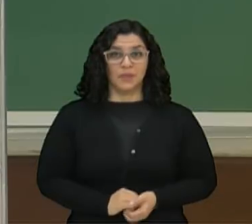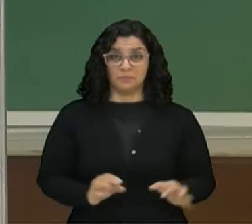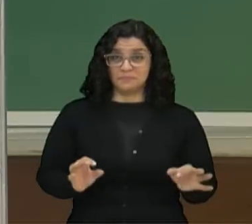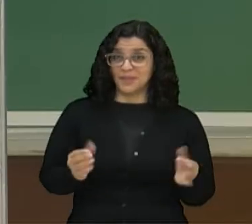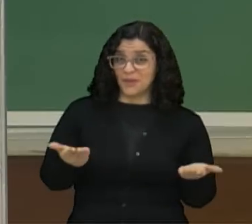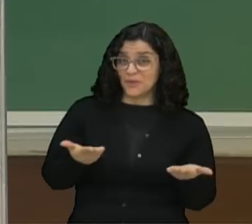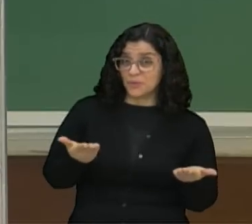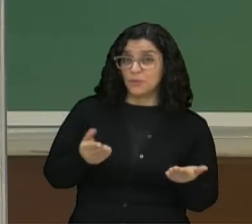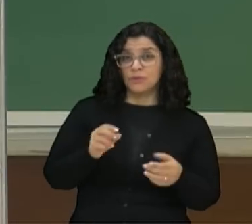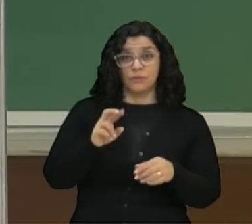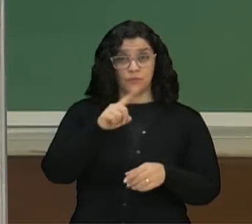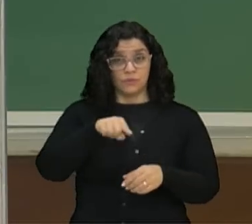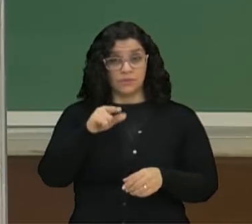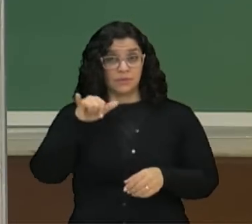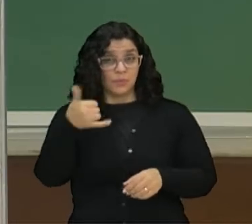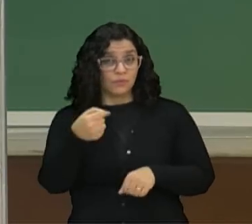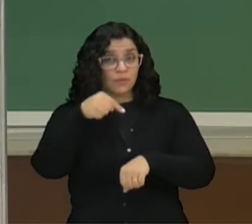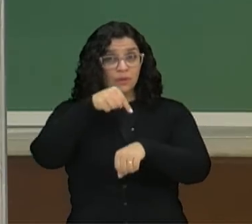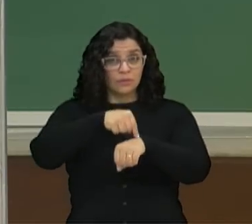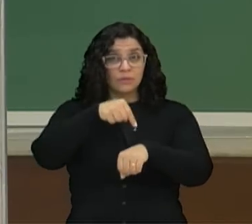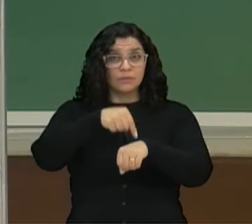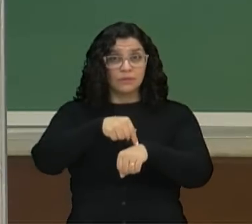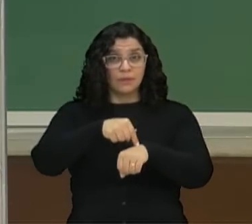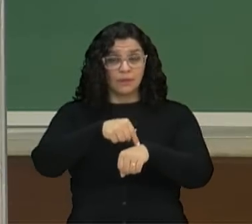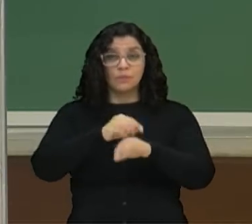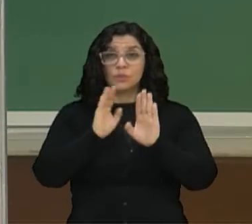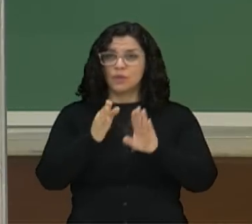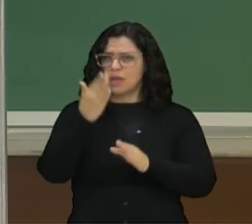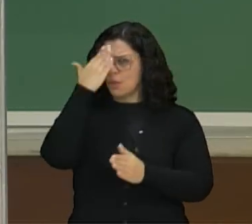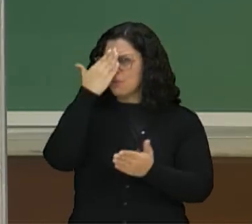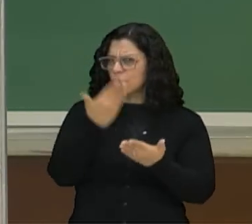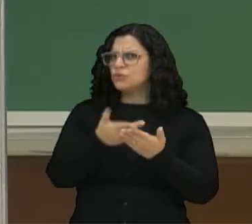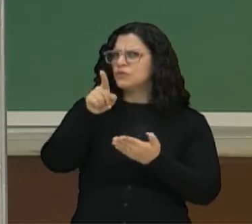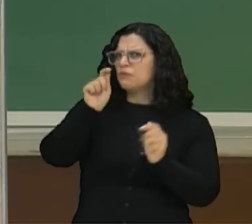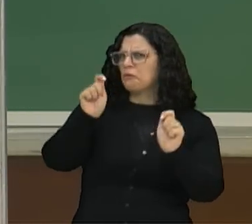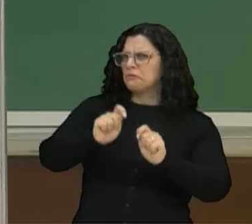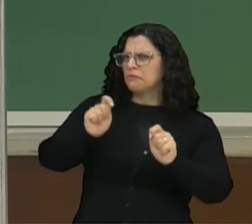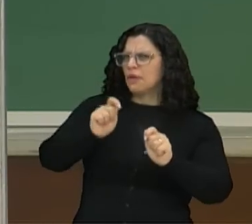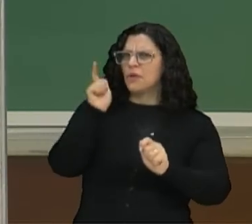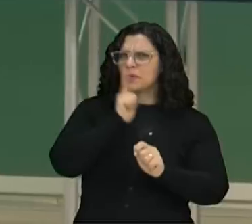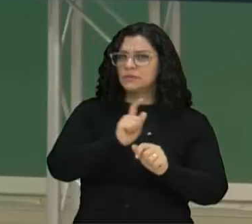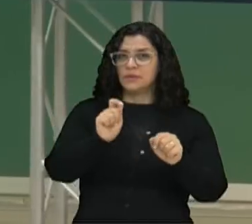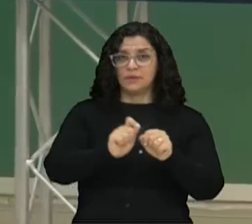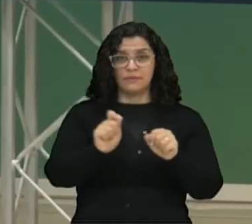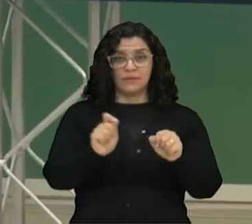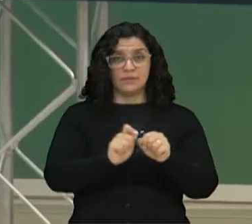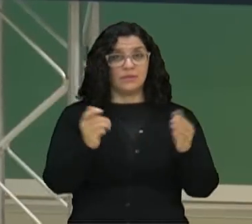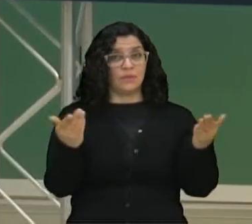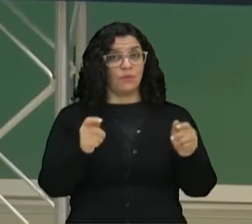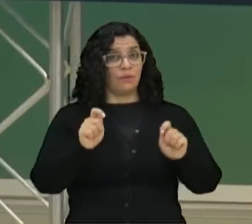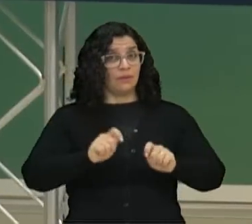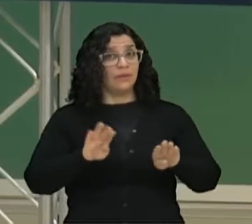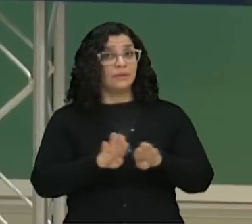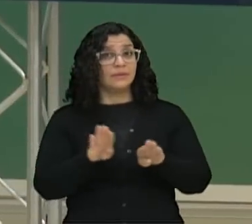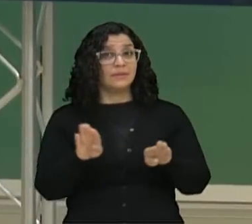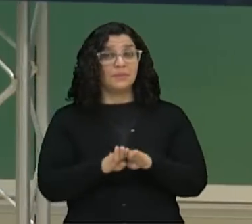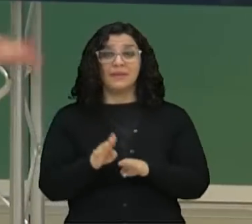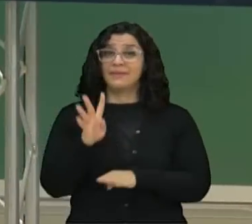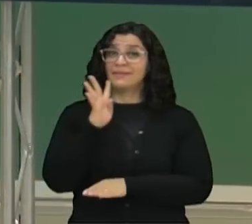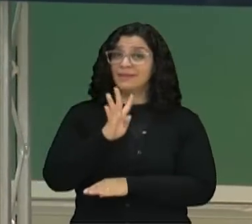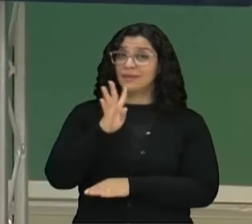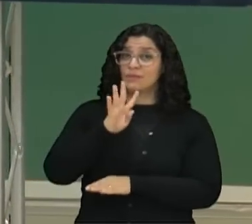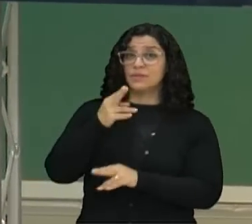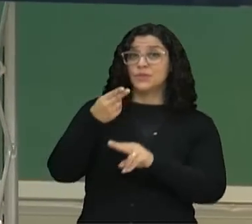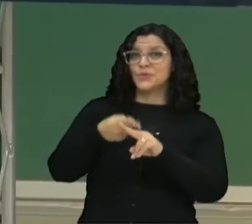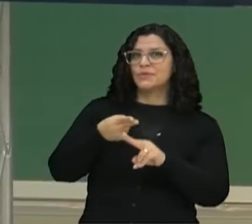Muito bem, espero que vocês tenham aproveitado bem o tempo. Eu acredito no potencial de vocês. Essa é uma possibilidade bem bacana de vocês